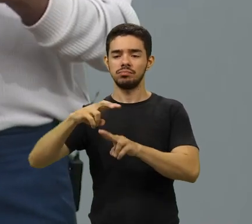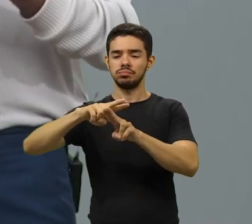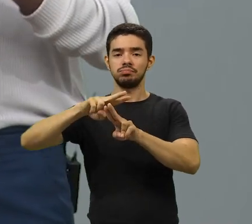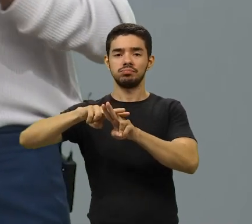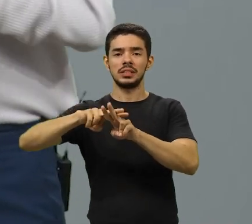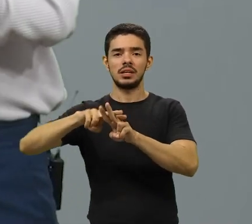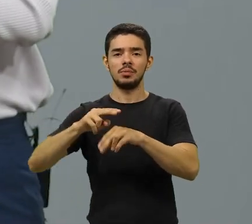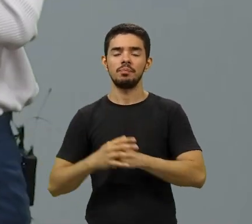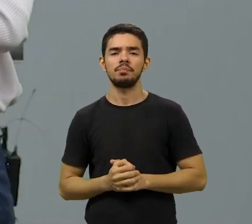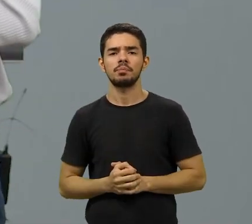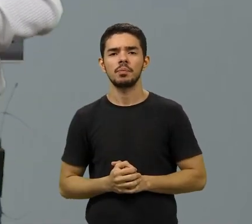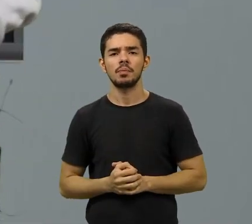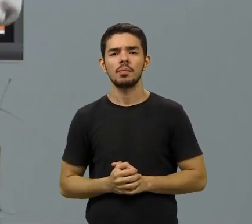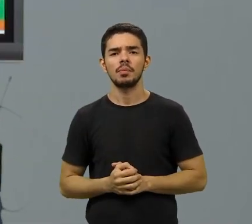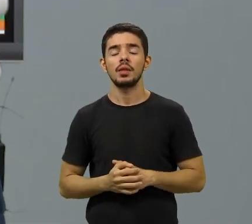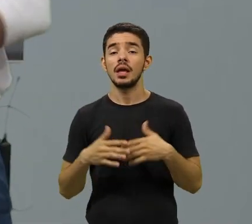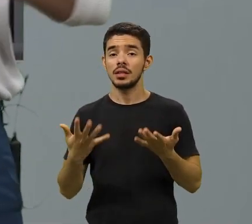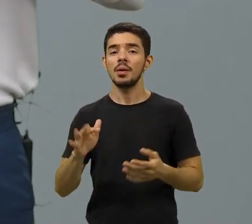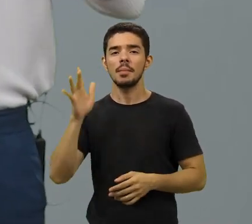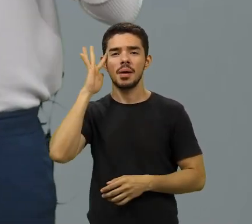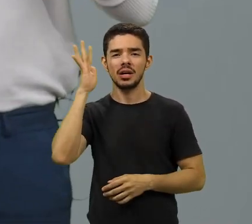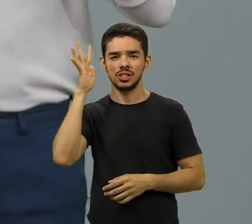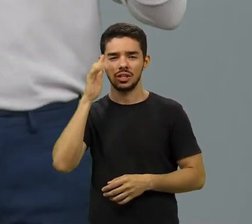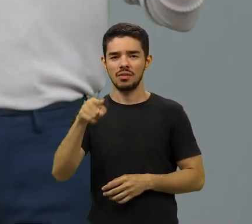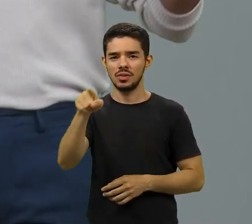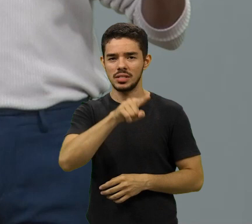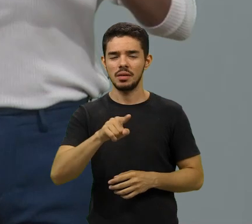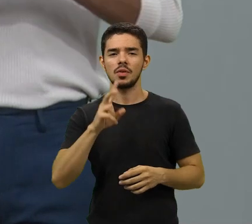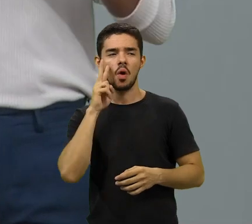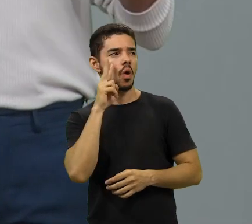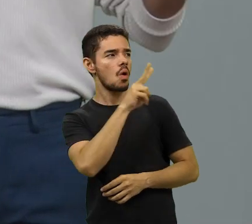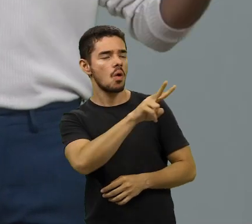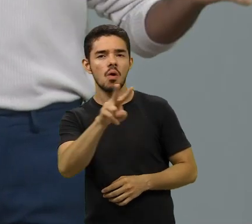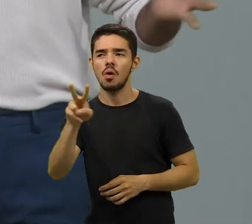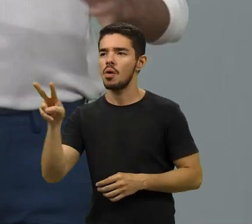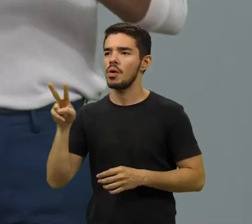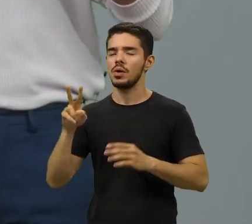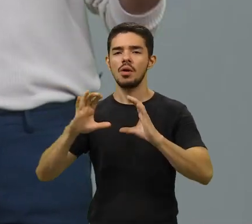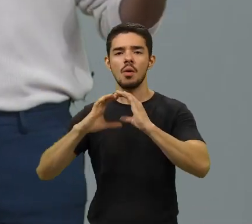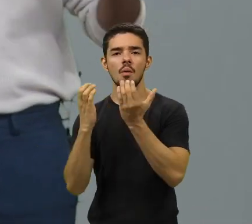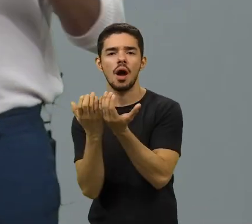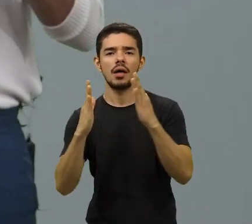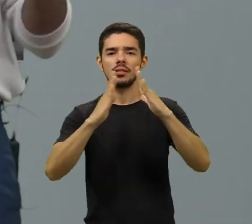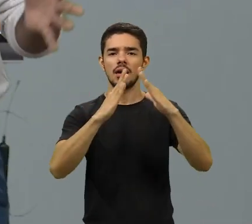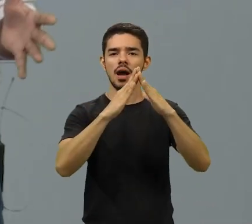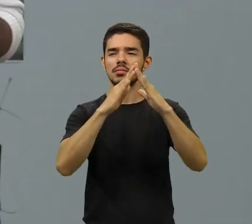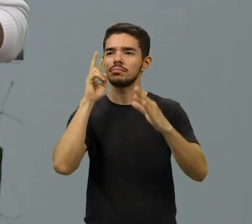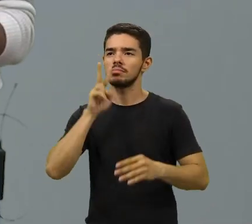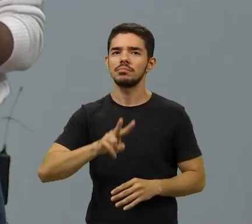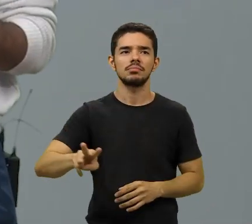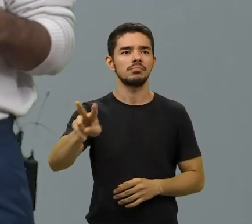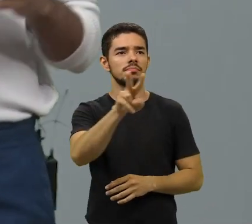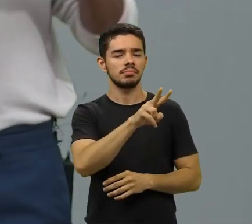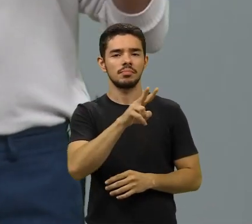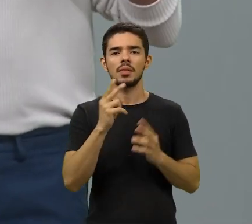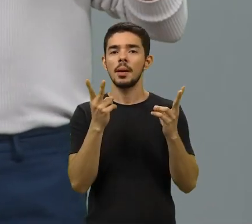do indivíduo. Então, imagine, peço que você olhe agora para o seu quarto, para a sua casa, para a sua sala, o local que você